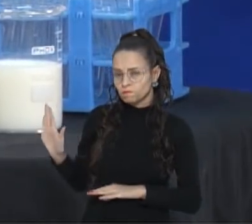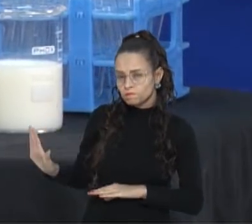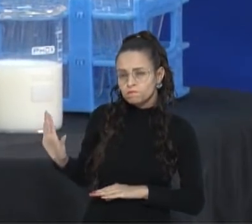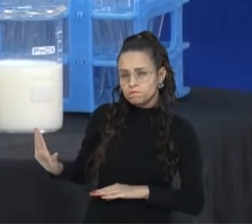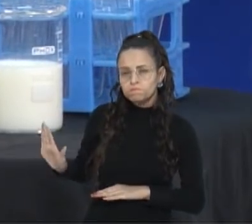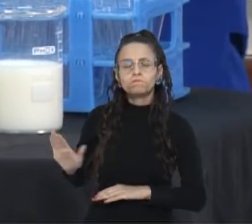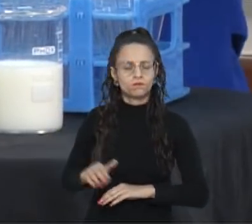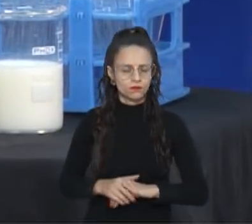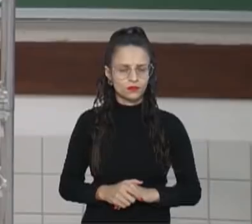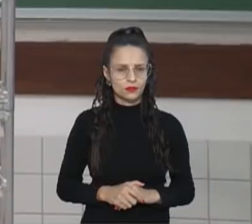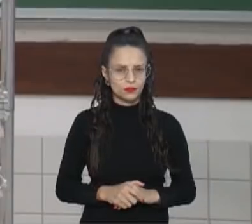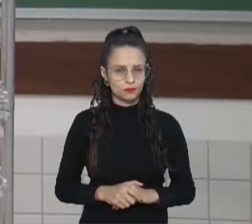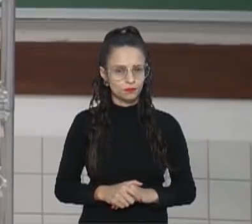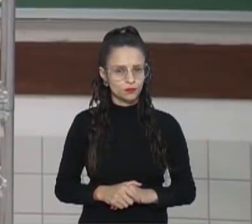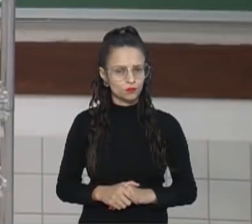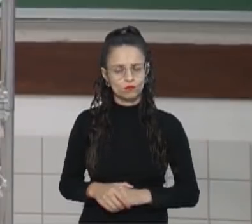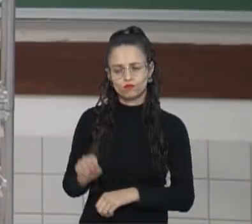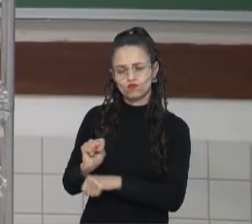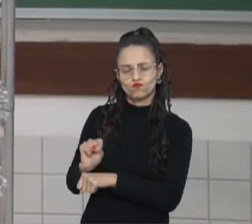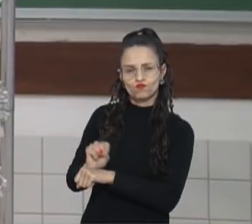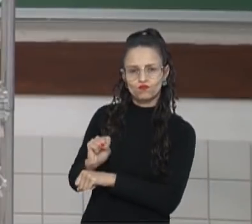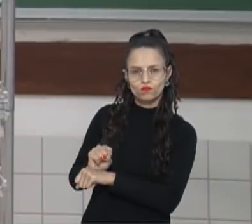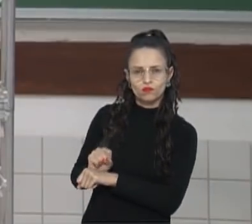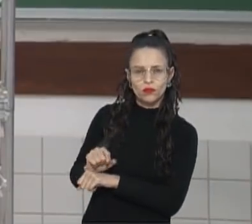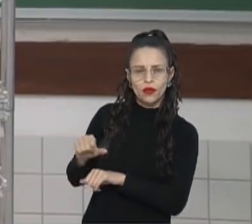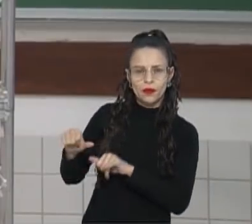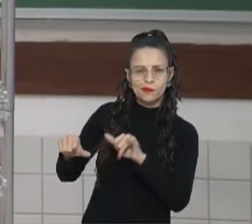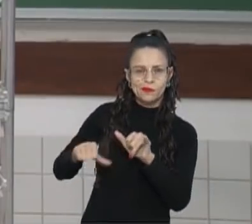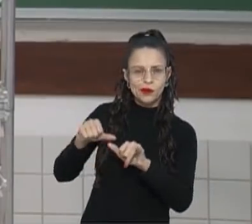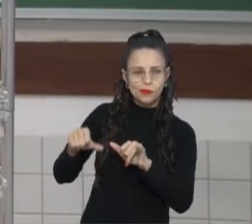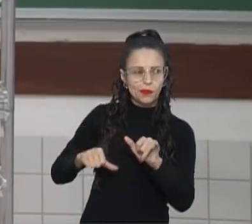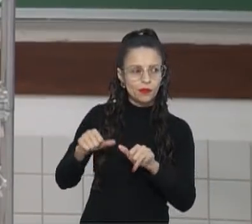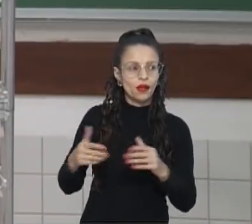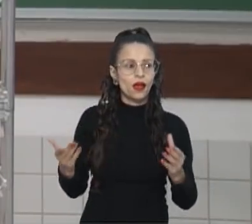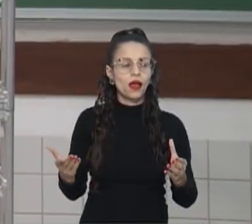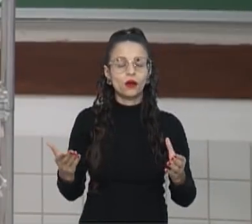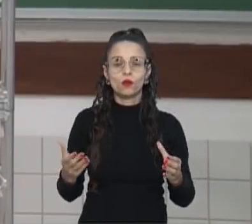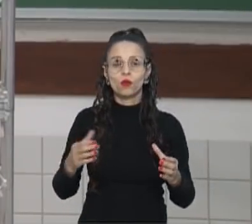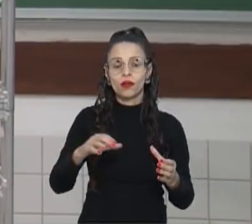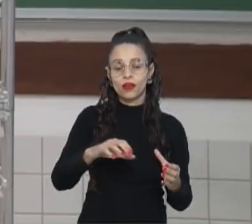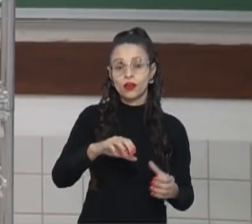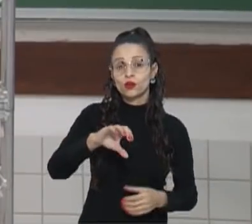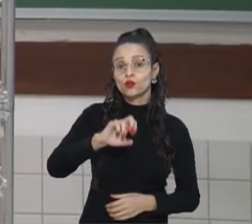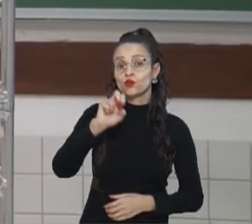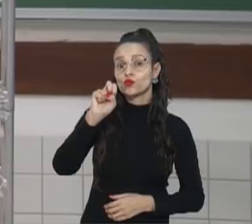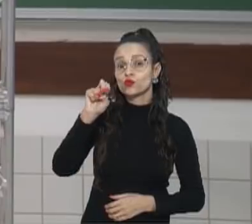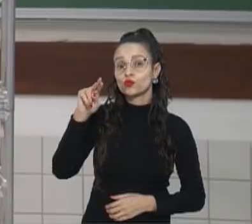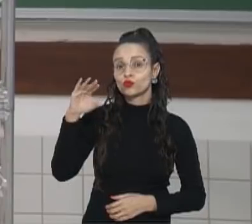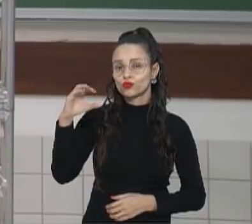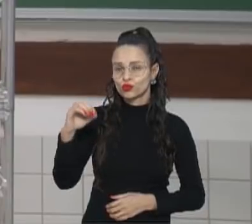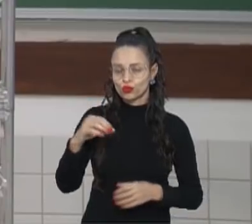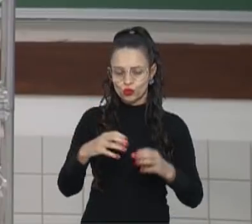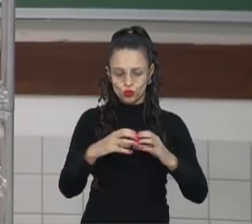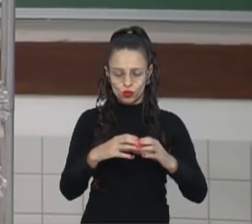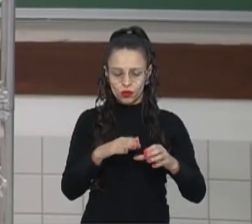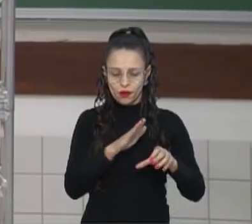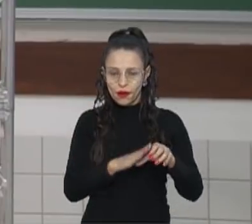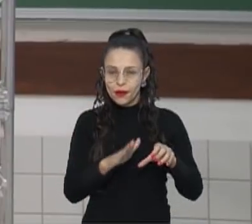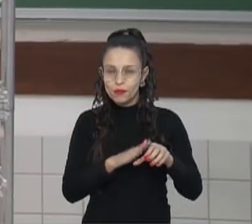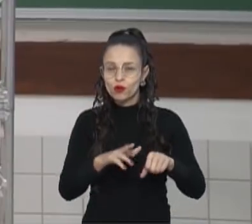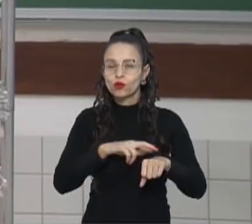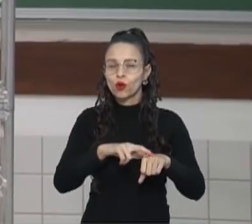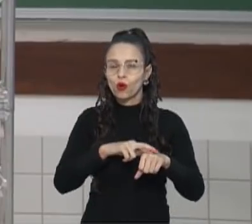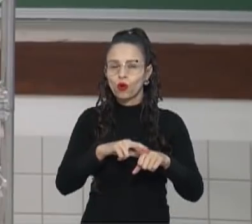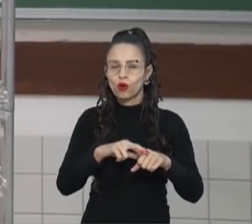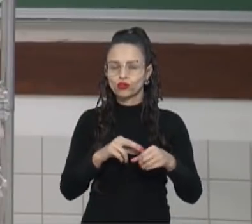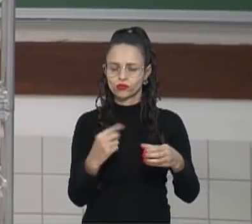tranquilinha. Enquanto ela reage, suco de repolho roxo. É só pegar 3 folhas de repolho roxo,